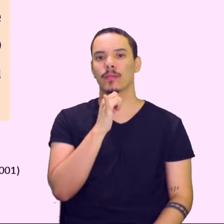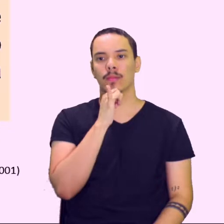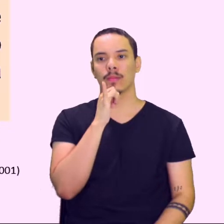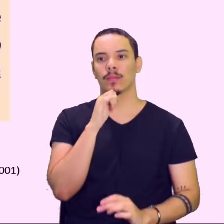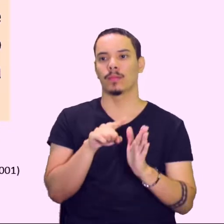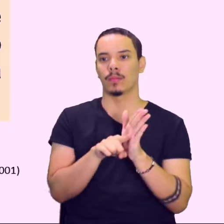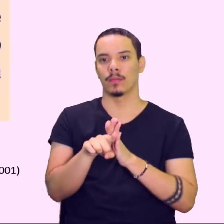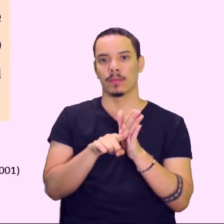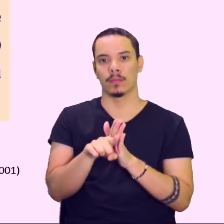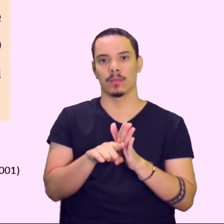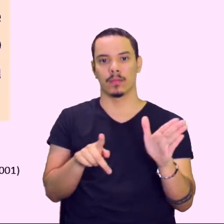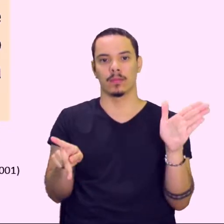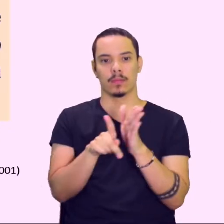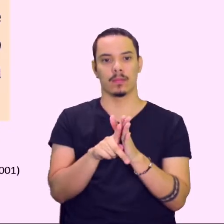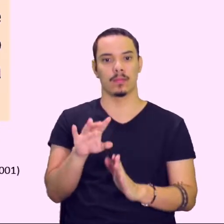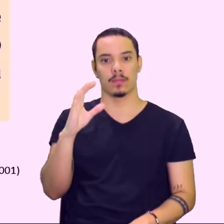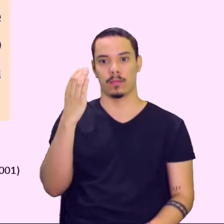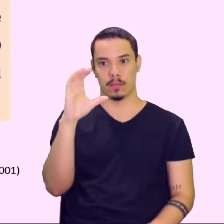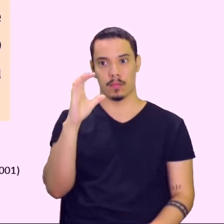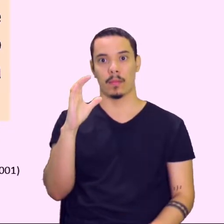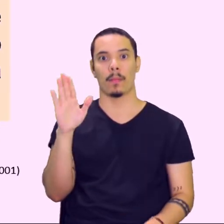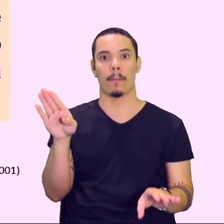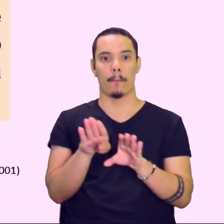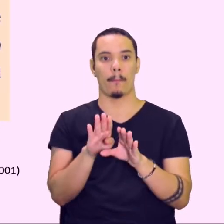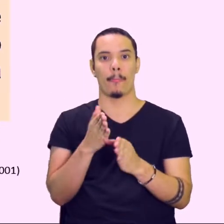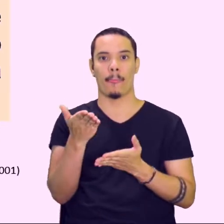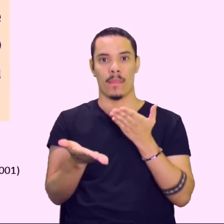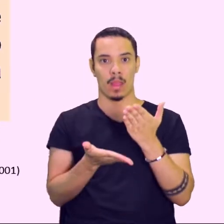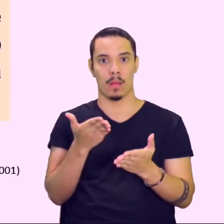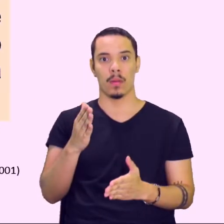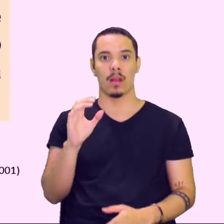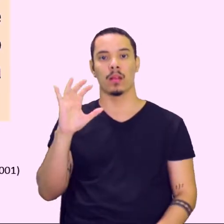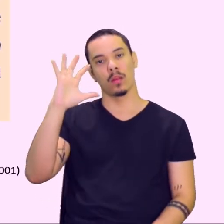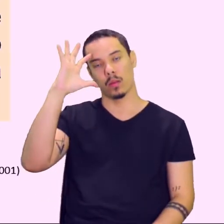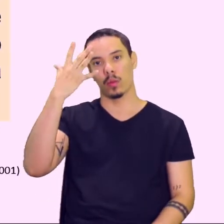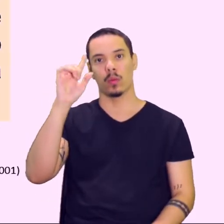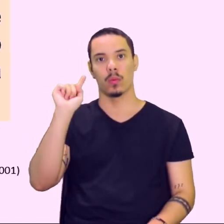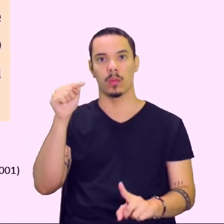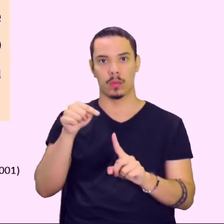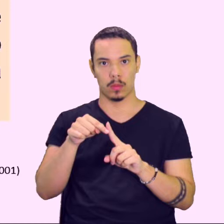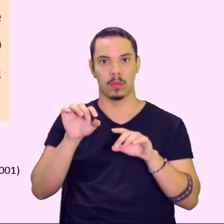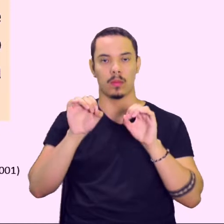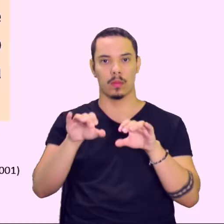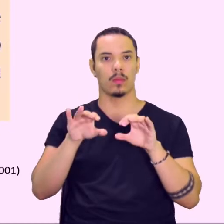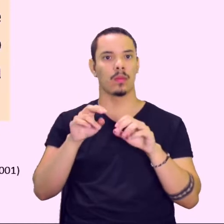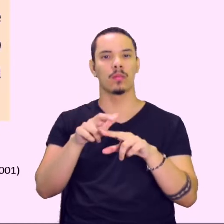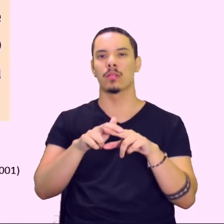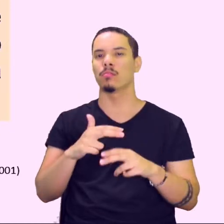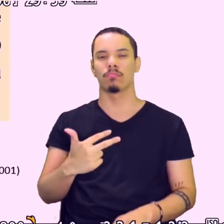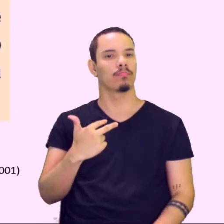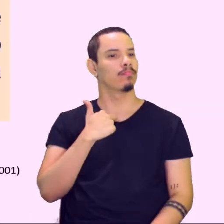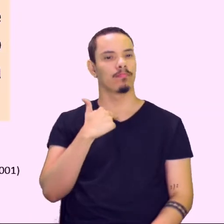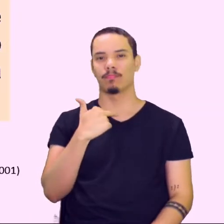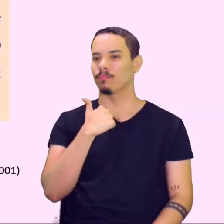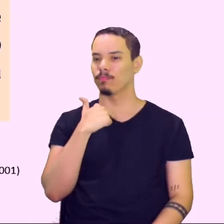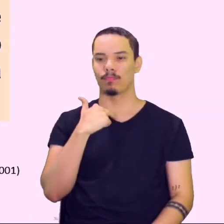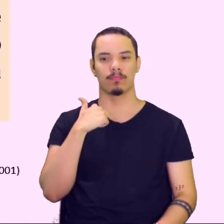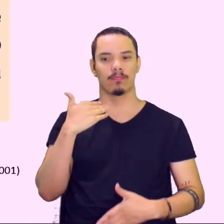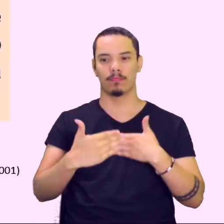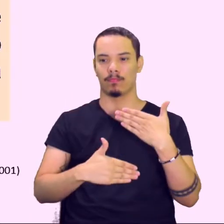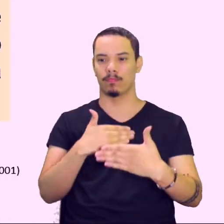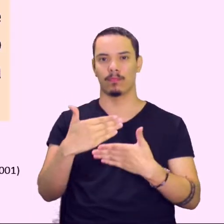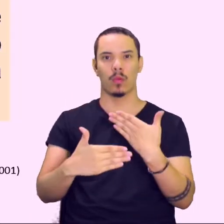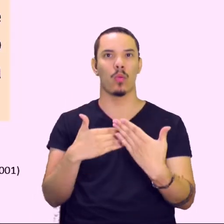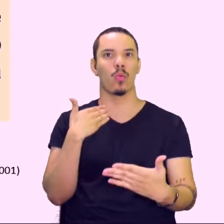pesquisa científica básica e aplicada à educação. Então aí você não pode, né, desenvolver de forma alguma